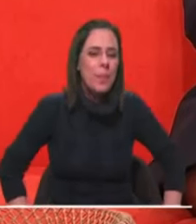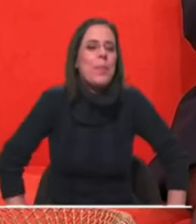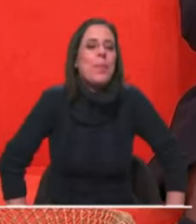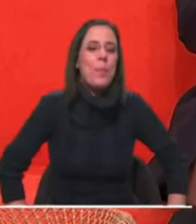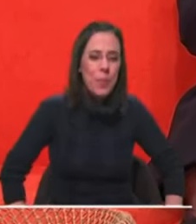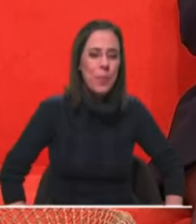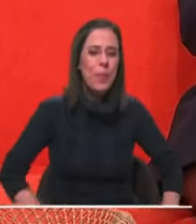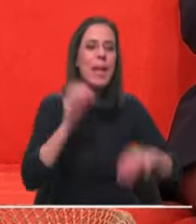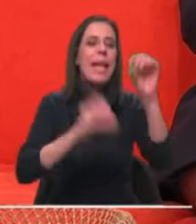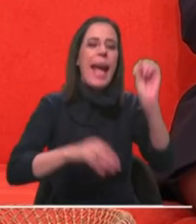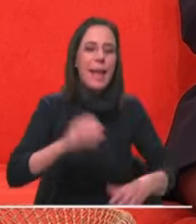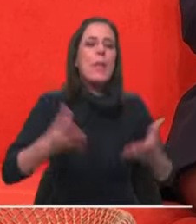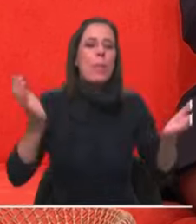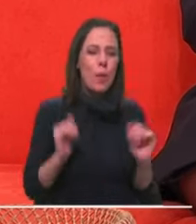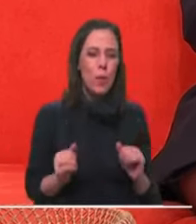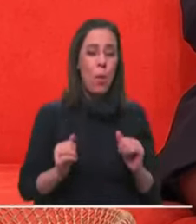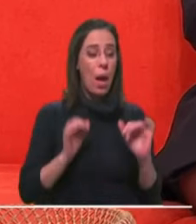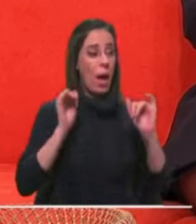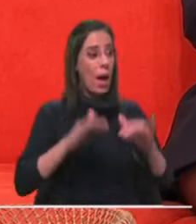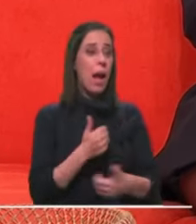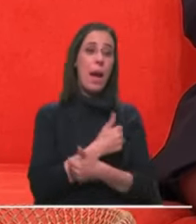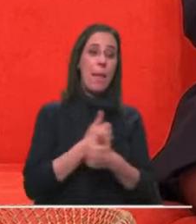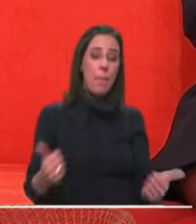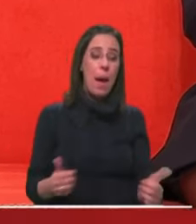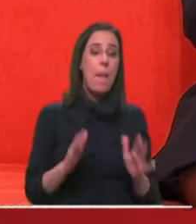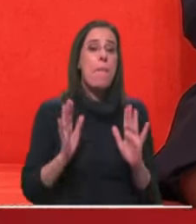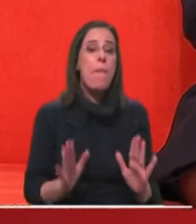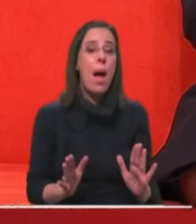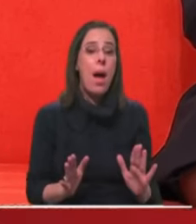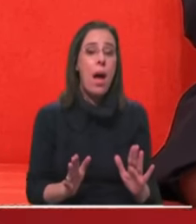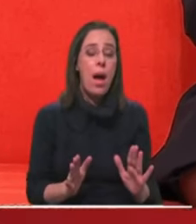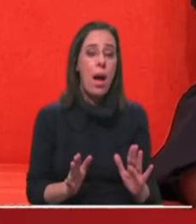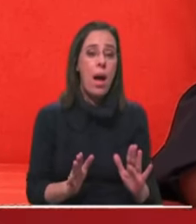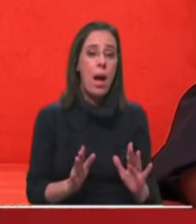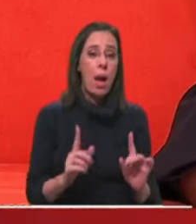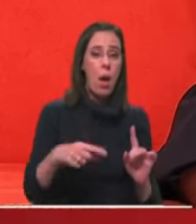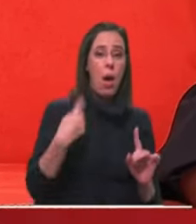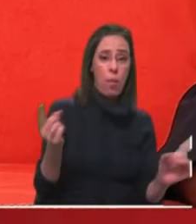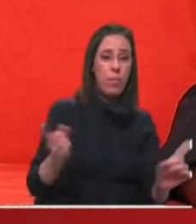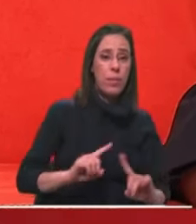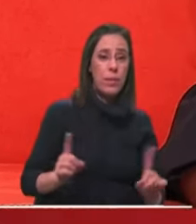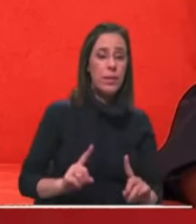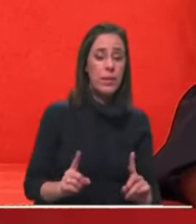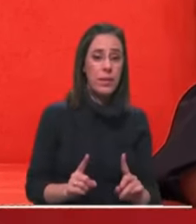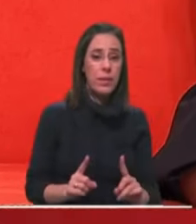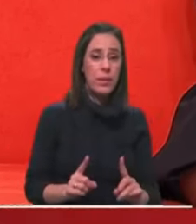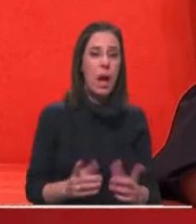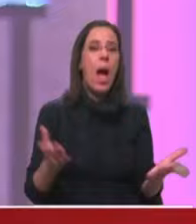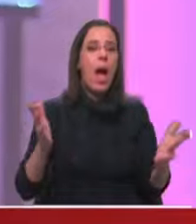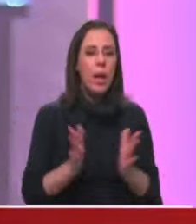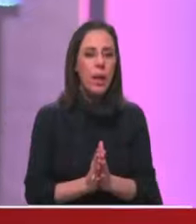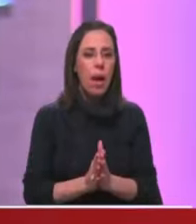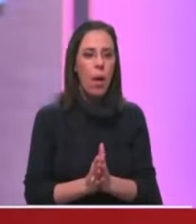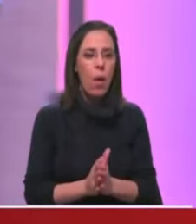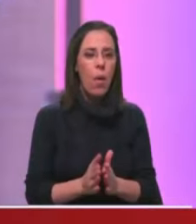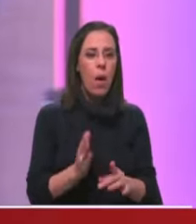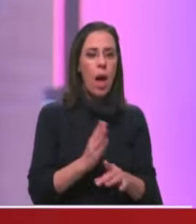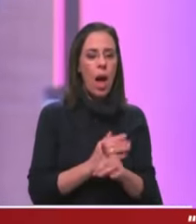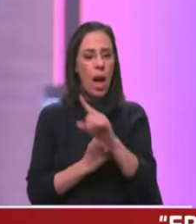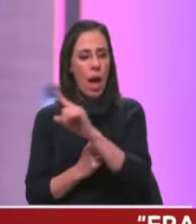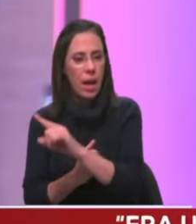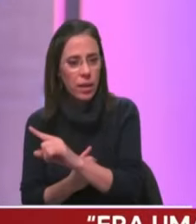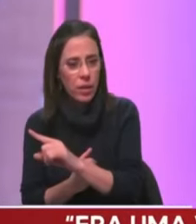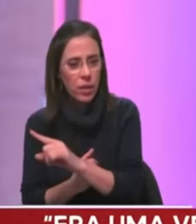aqui porque isto acaba bem mas mas teve para não acabar é verdade ó então Antes de ler estes